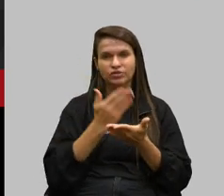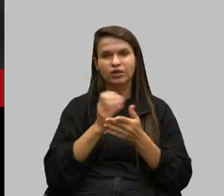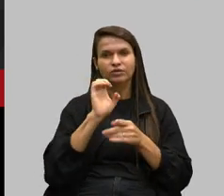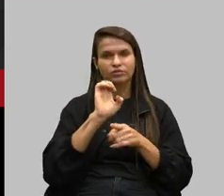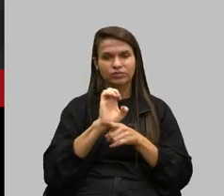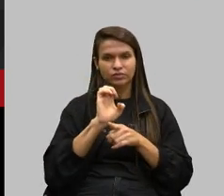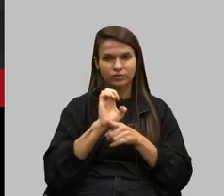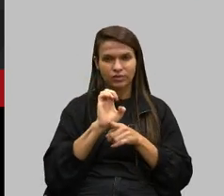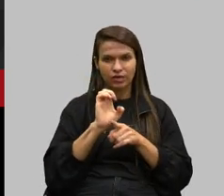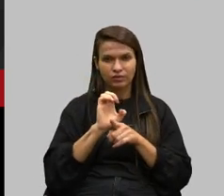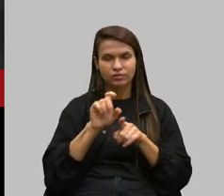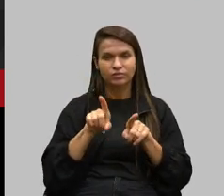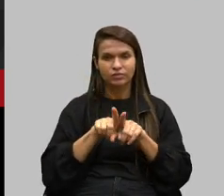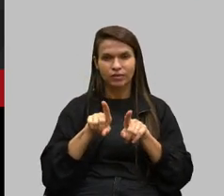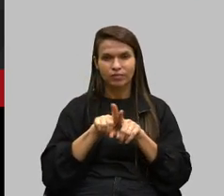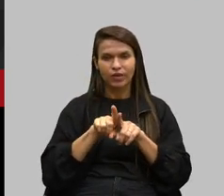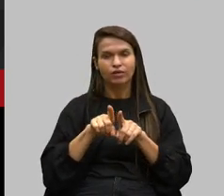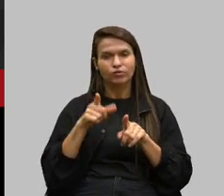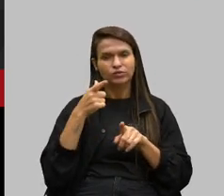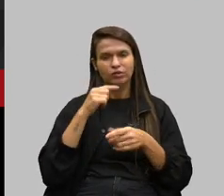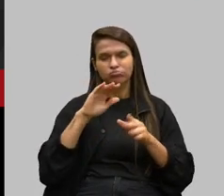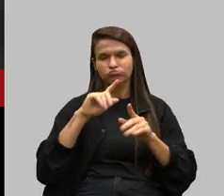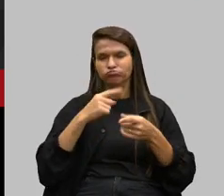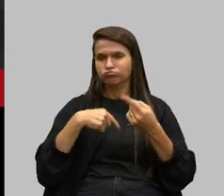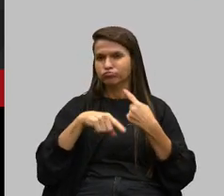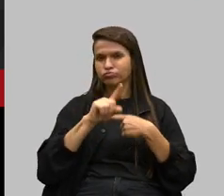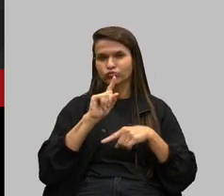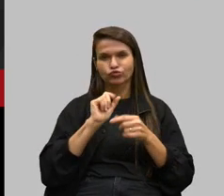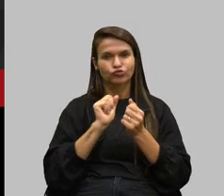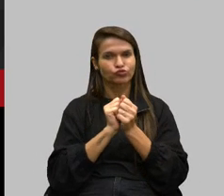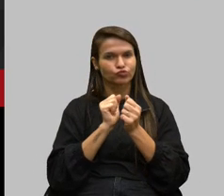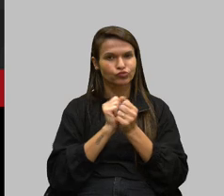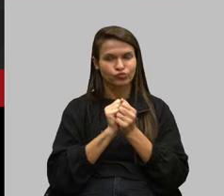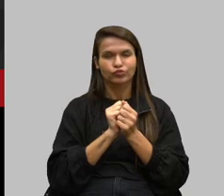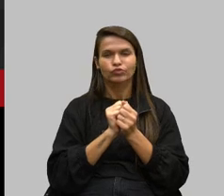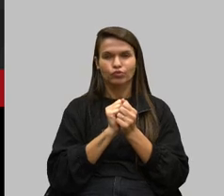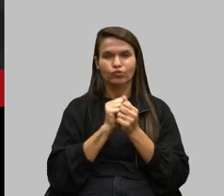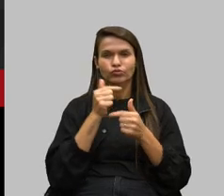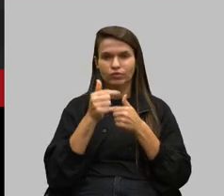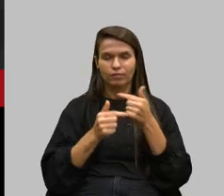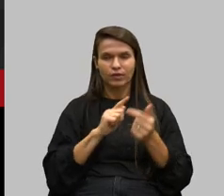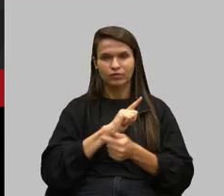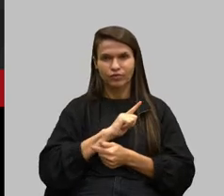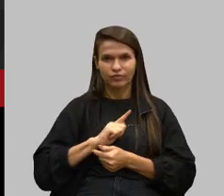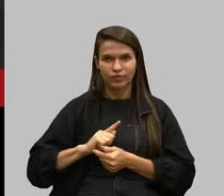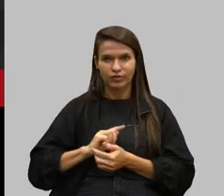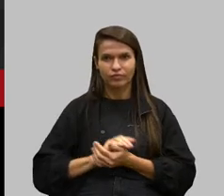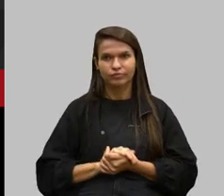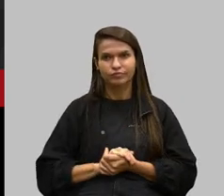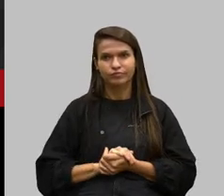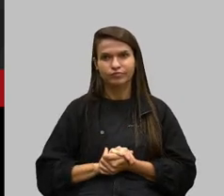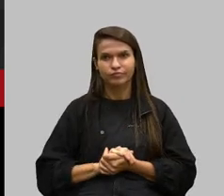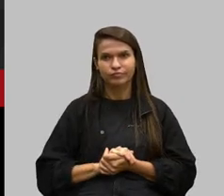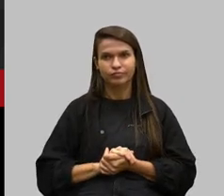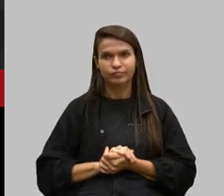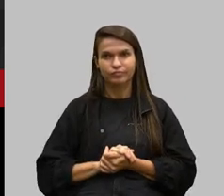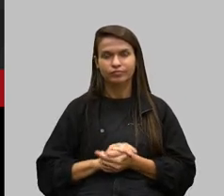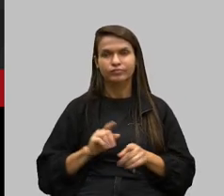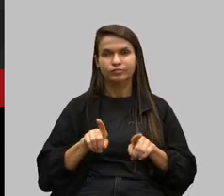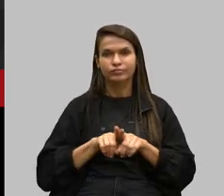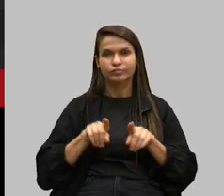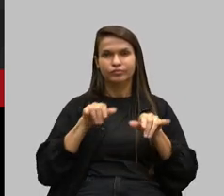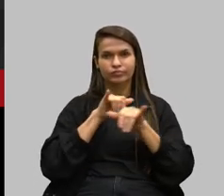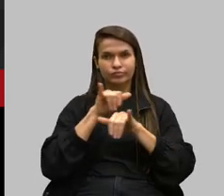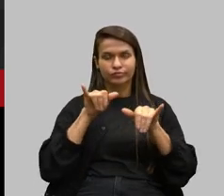né E aí o estado floresce junto com a ação do governo e a campanha de